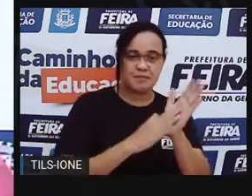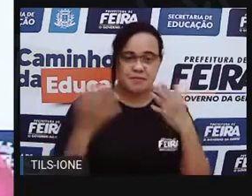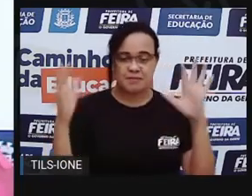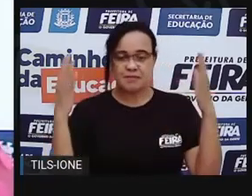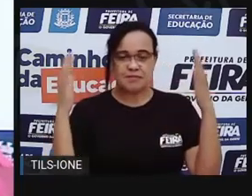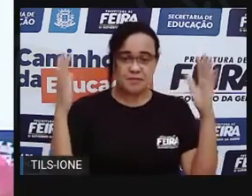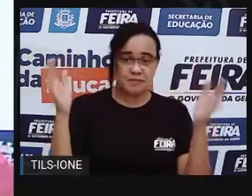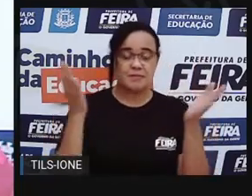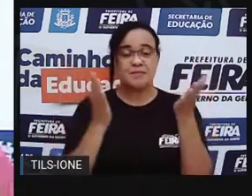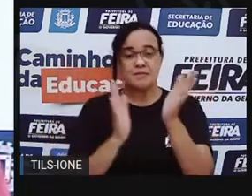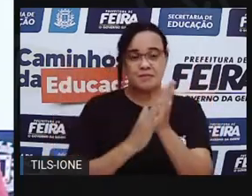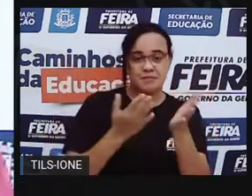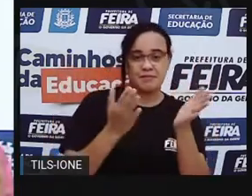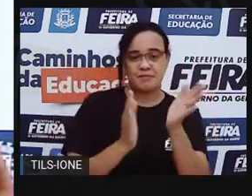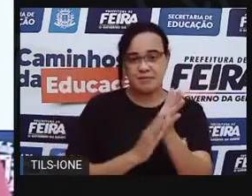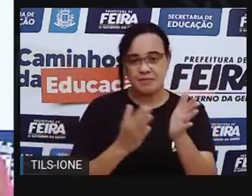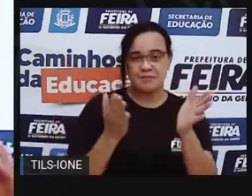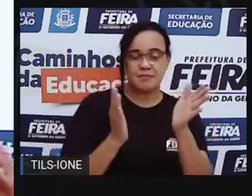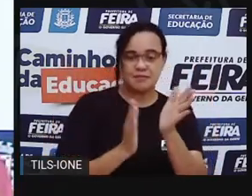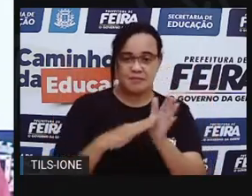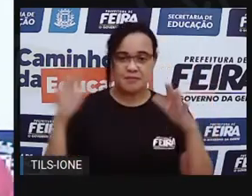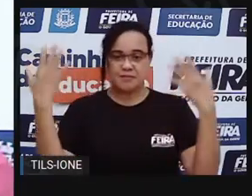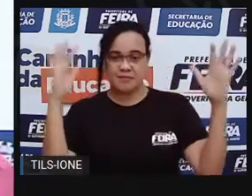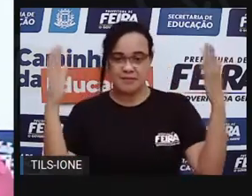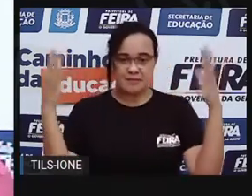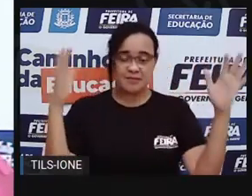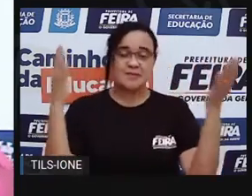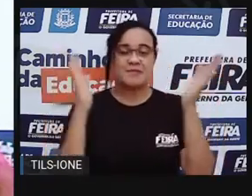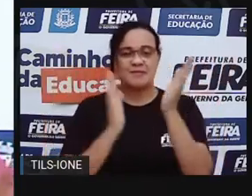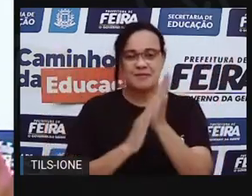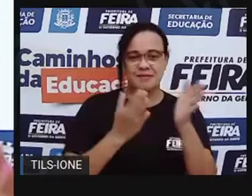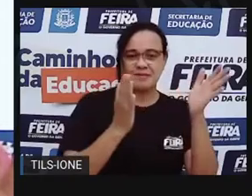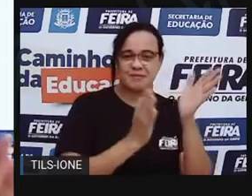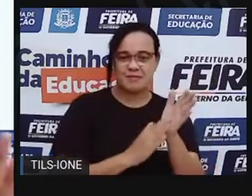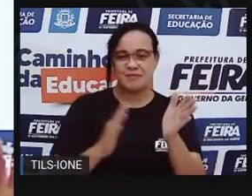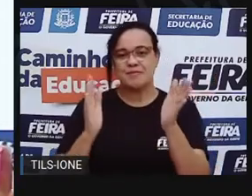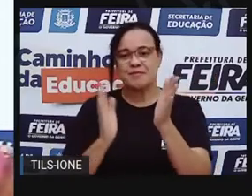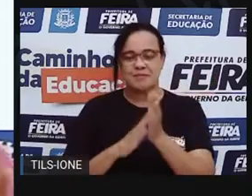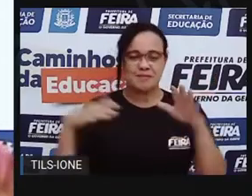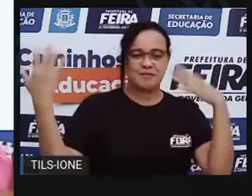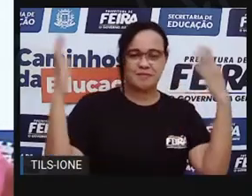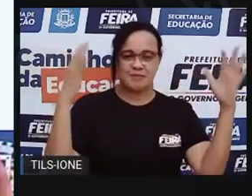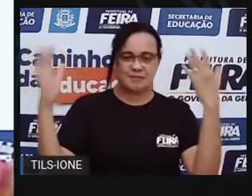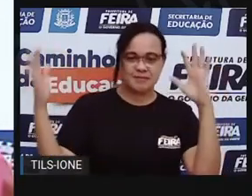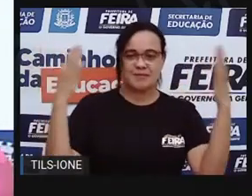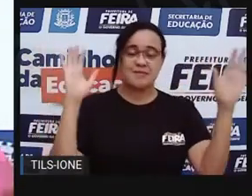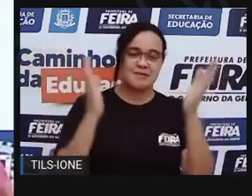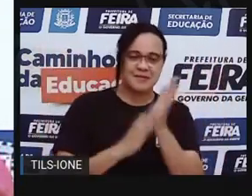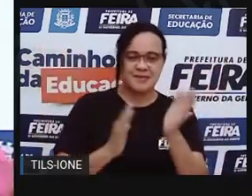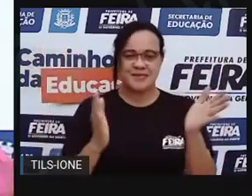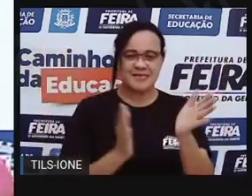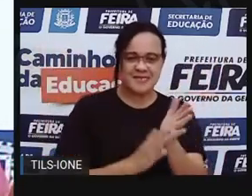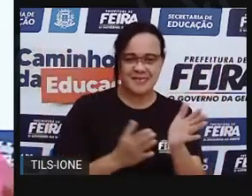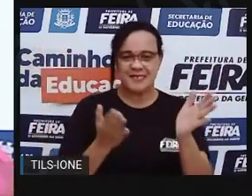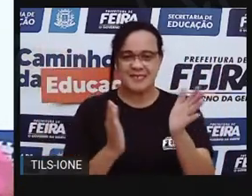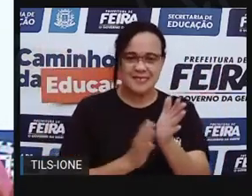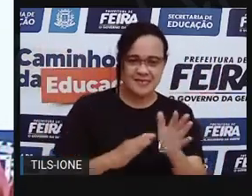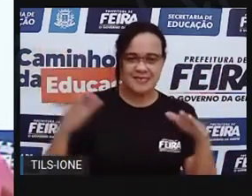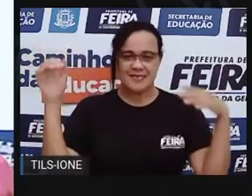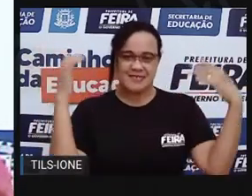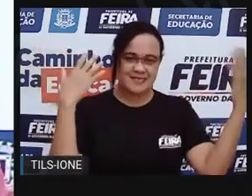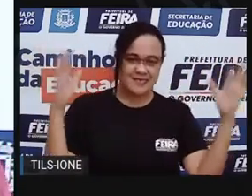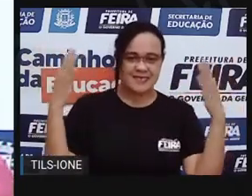samba, sambolelê. Samba, samba, sambolala. Samba, samba, sambolelê. Tira na barra